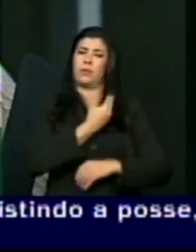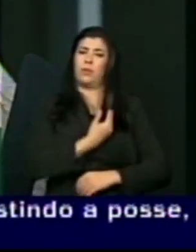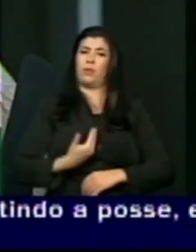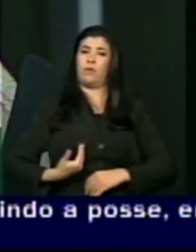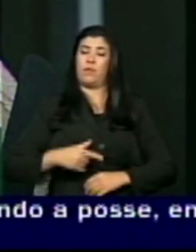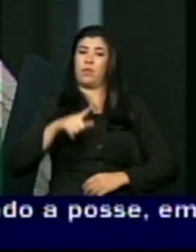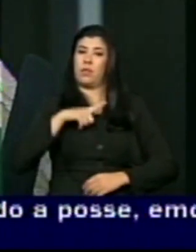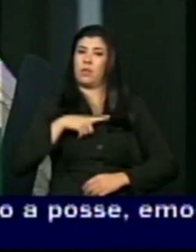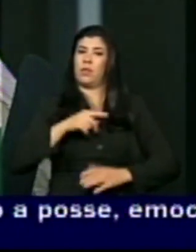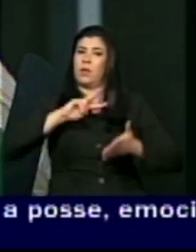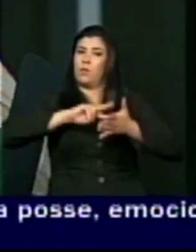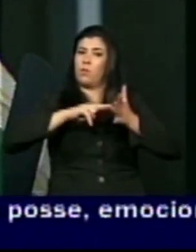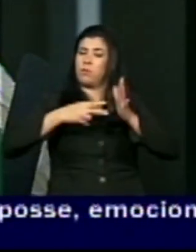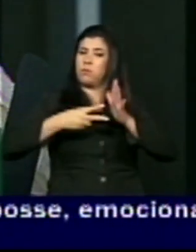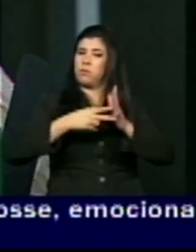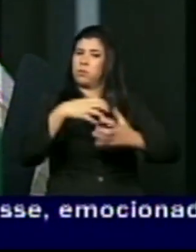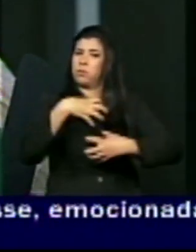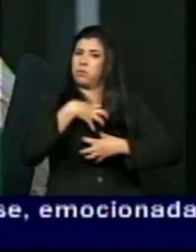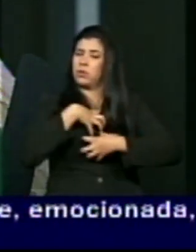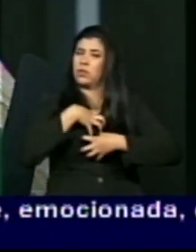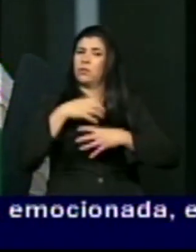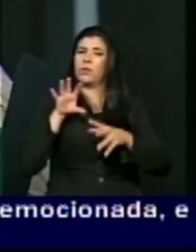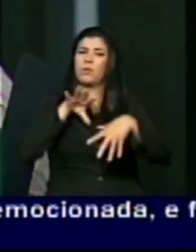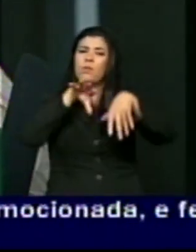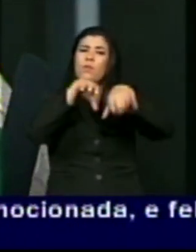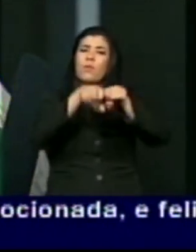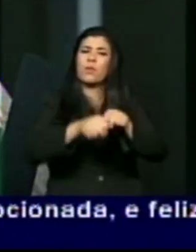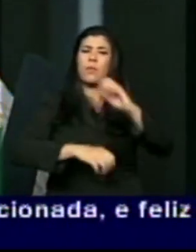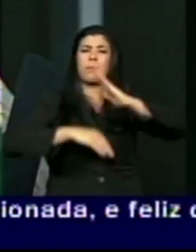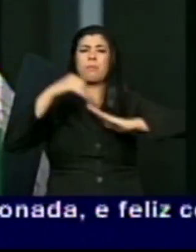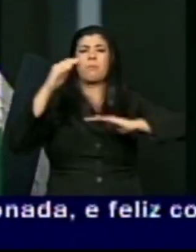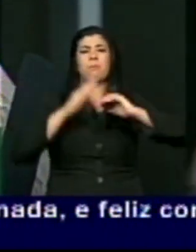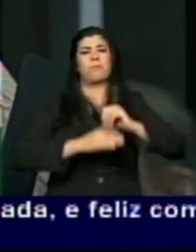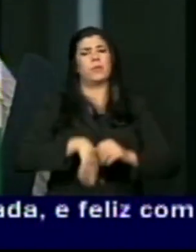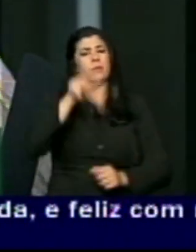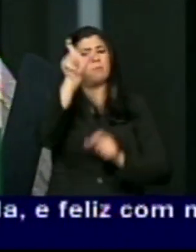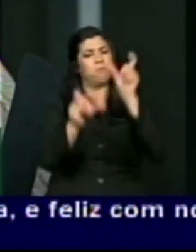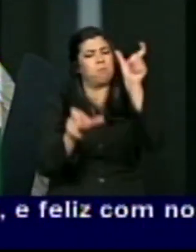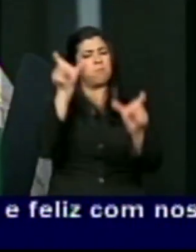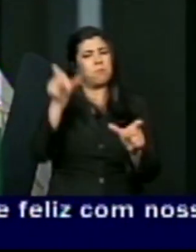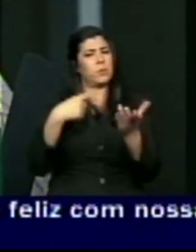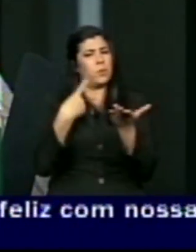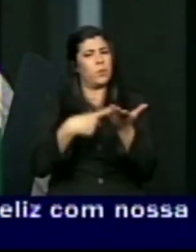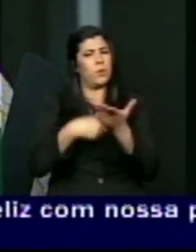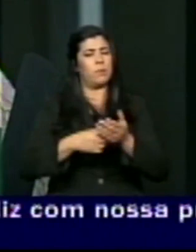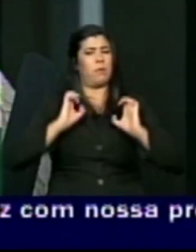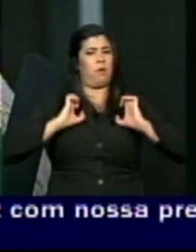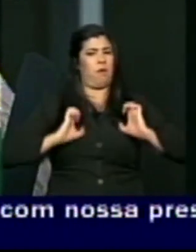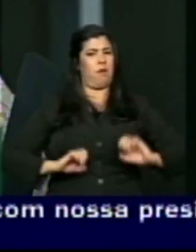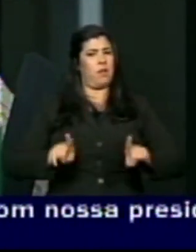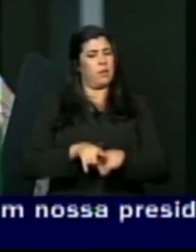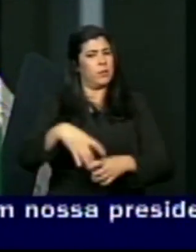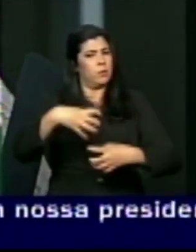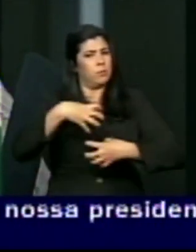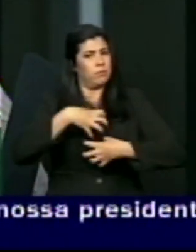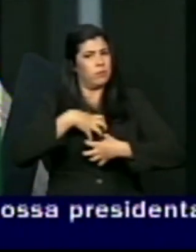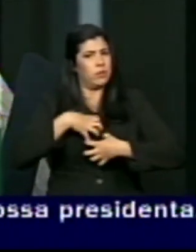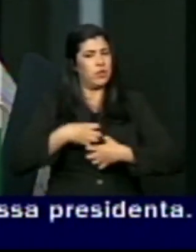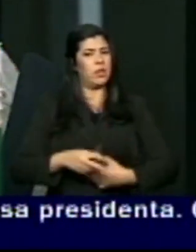sentido formador uma prática cidadã um compromisso de ética e um sentimento